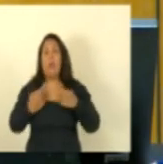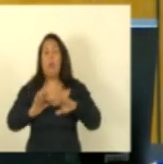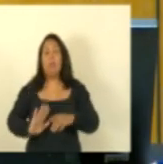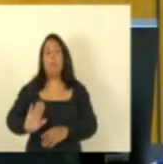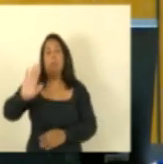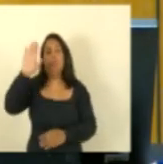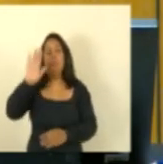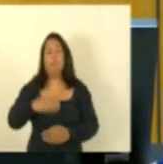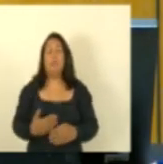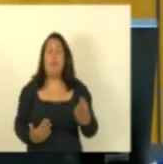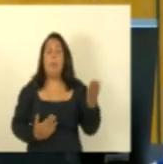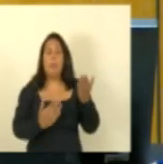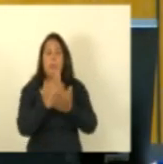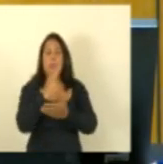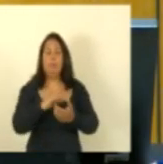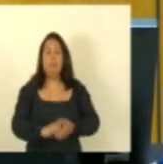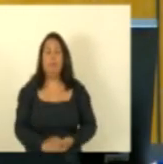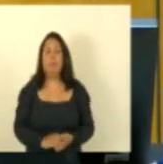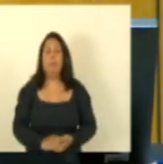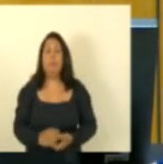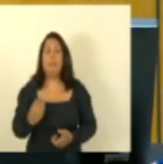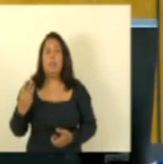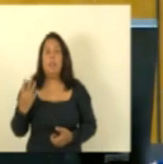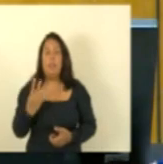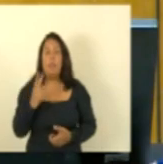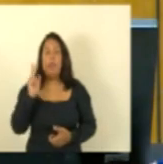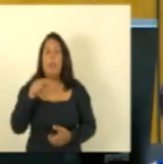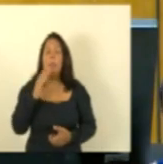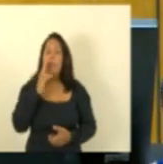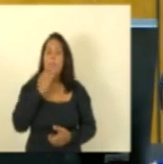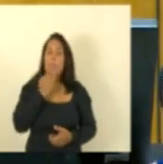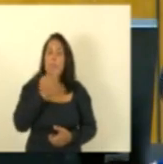manifestam. Aprovado. 34, parecer